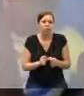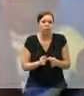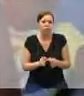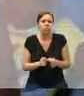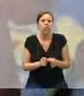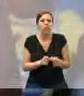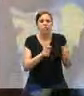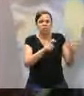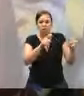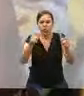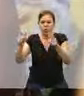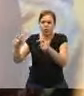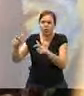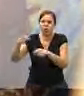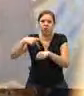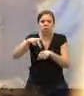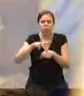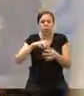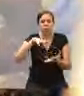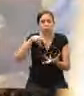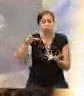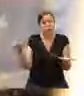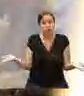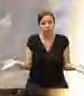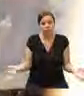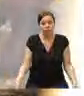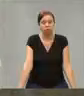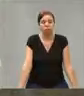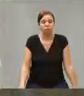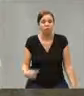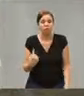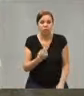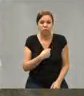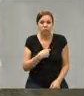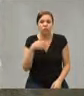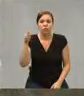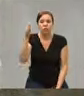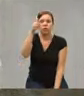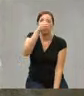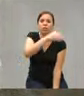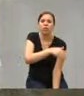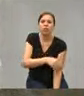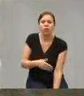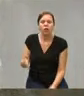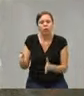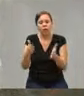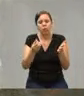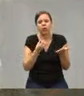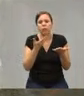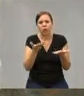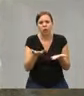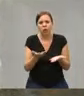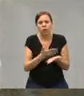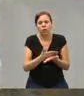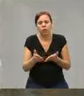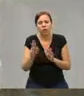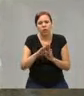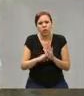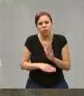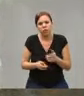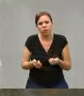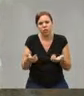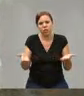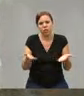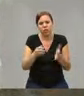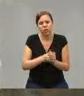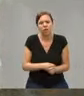O planeta está aí, a gente que E precisa vocês vão correr. entrando por esse caminho do bem, como eu disse no começo, plantando a semente. Não é isso? Plantando